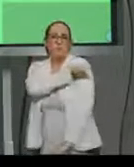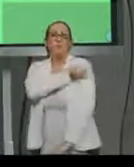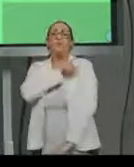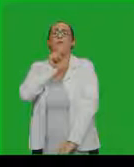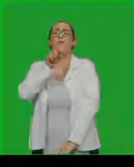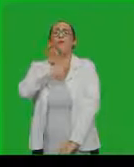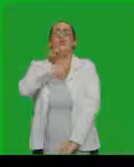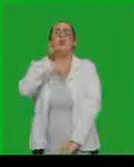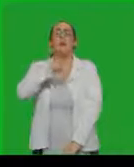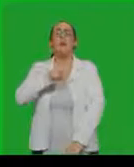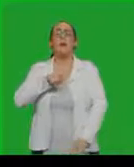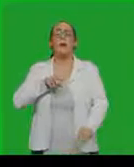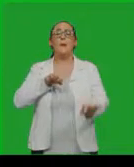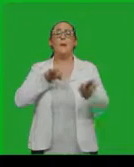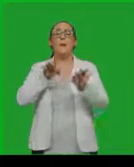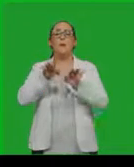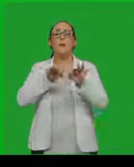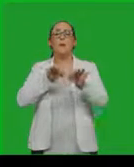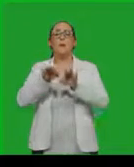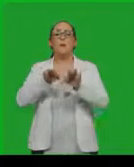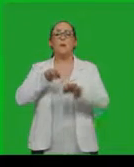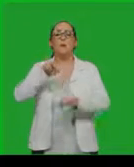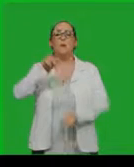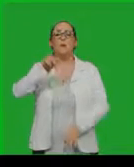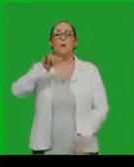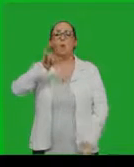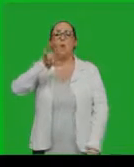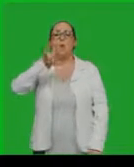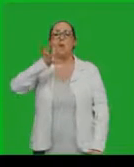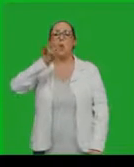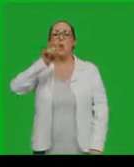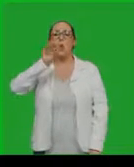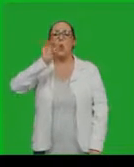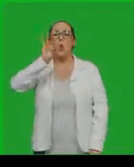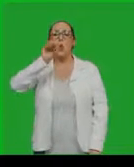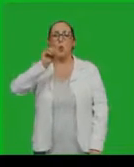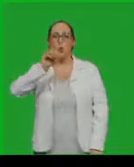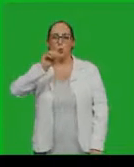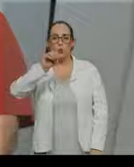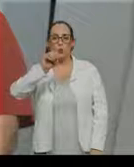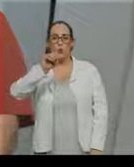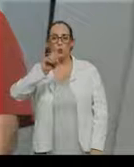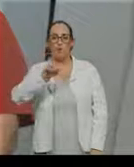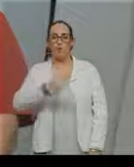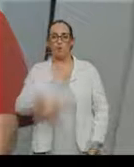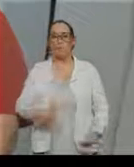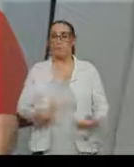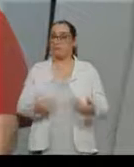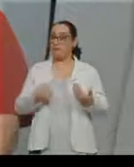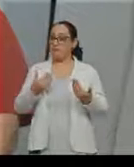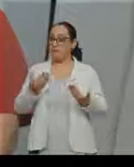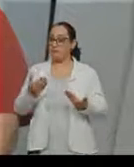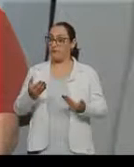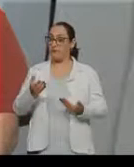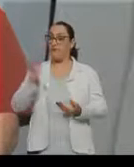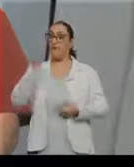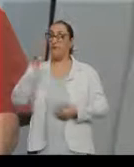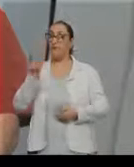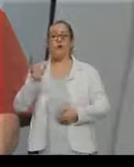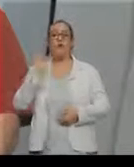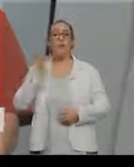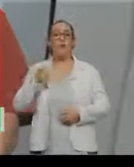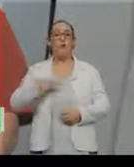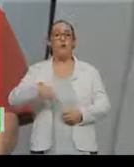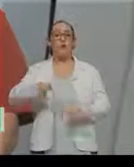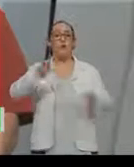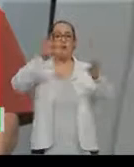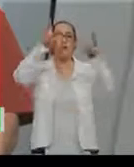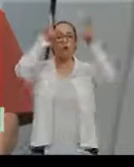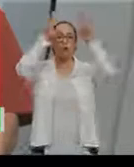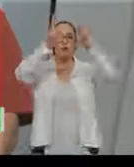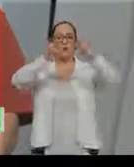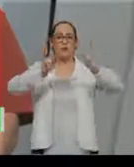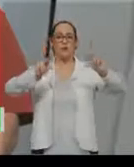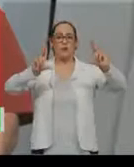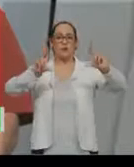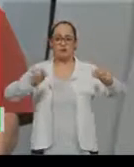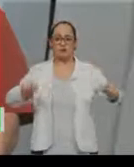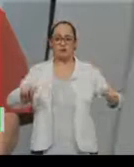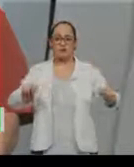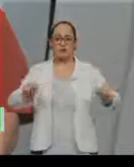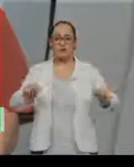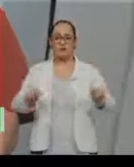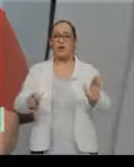que é plano piloto? Plano piloto, para quem já foi em Brasília, JK, Juscelino Kubitschek,